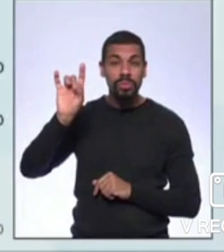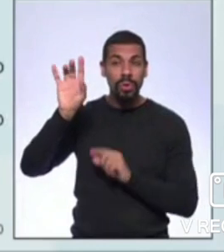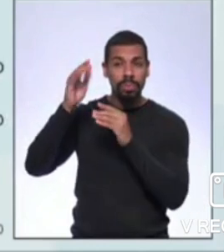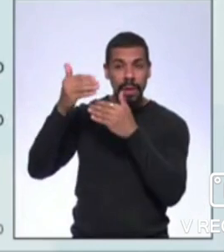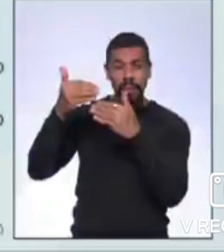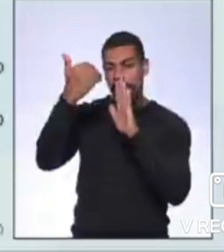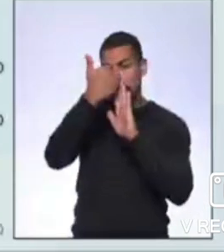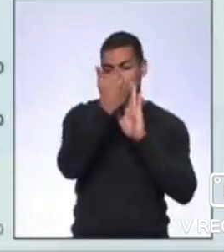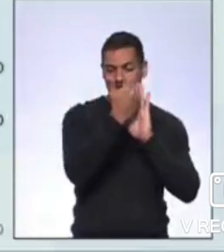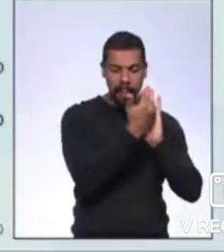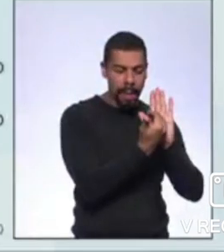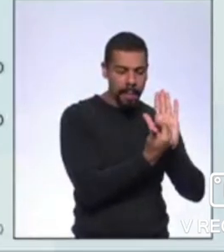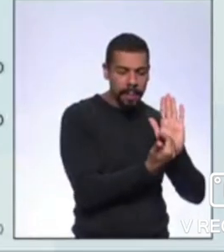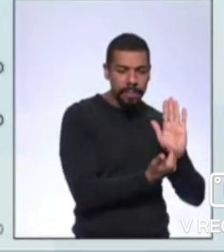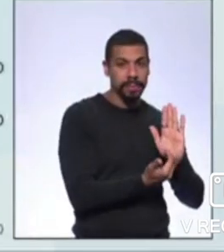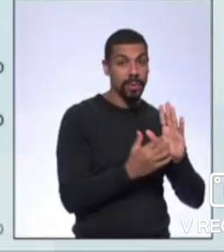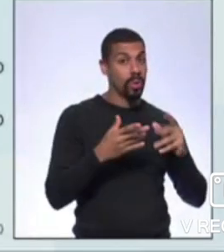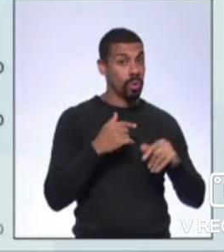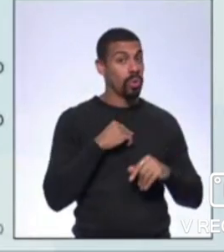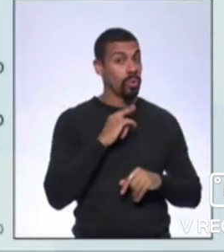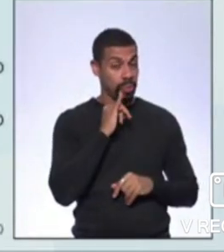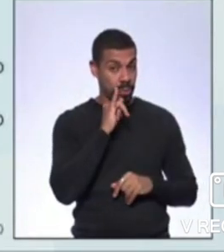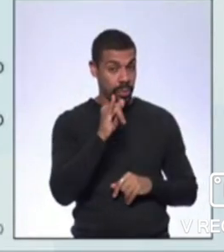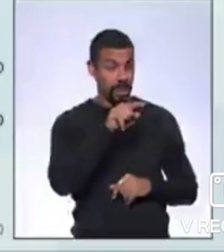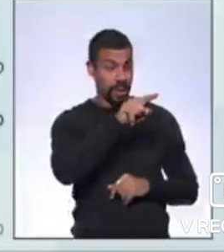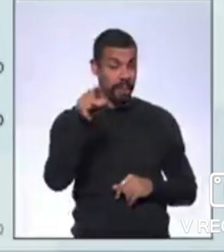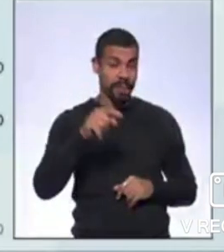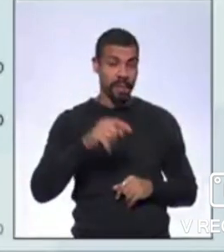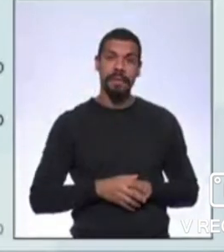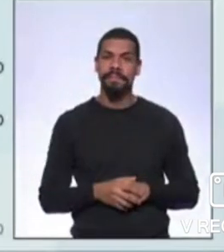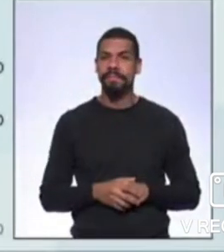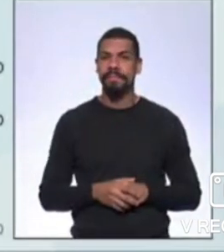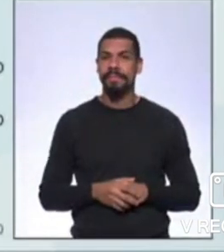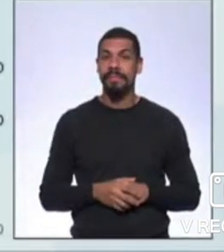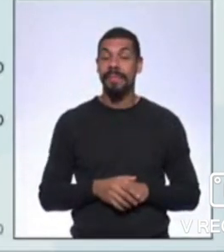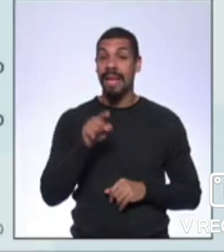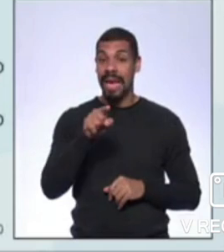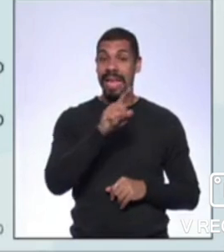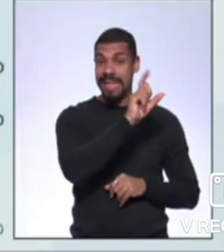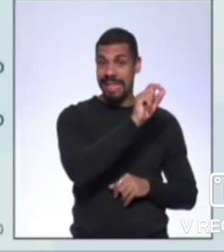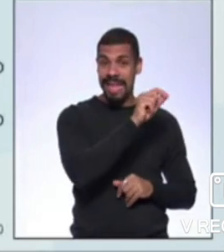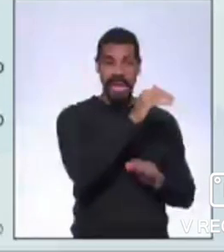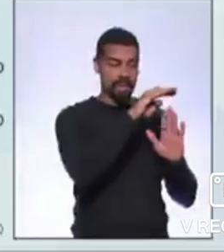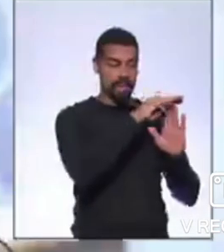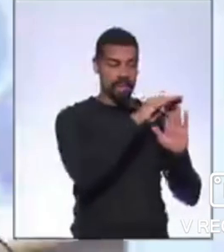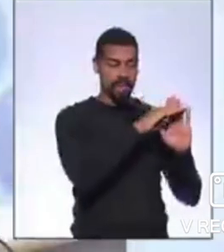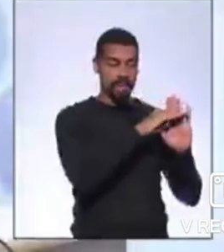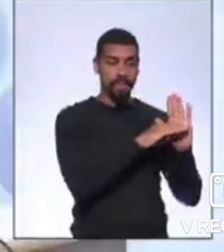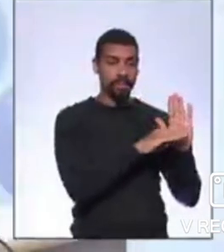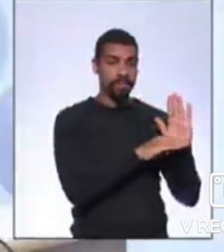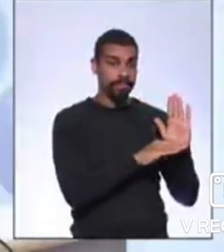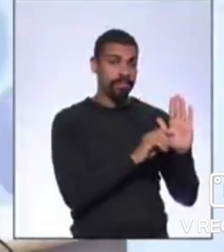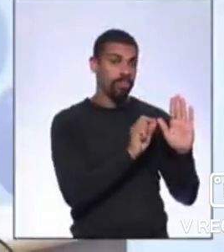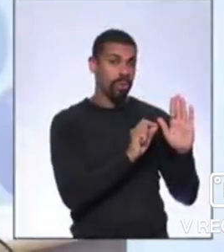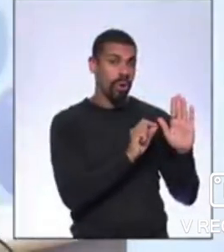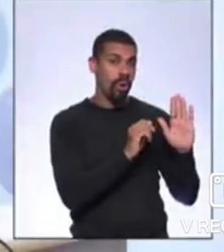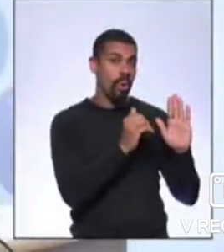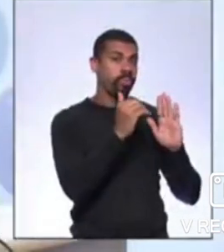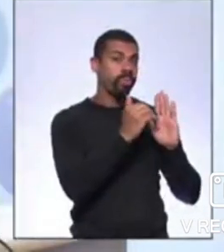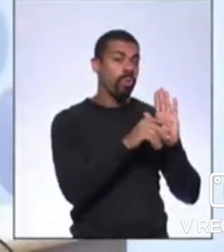por diante, tá? Como eu acabei de apontar para vocês, esses 10 mandamentos são o código religioso